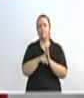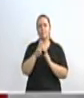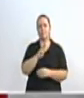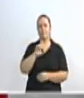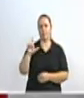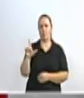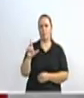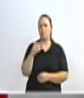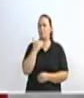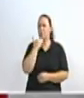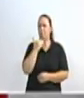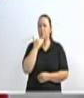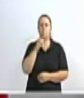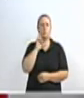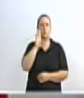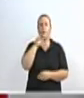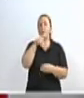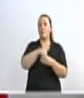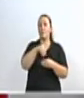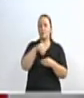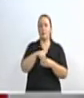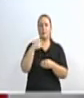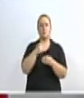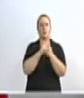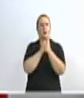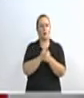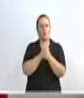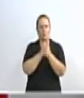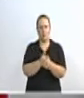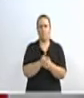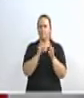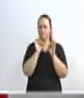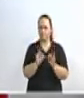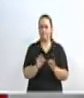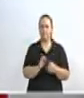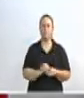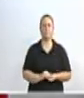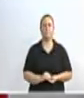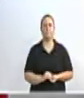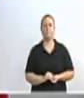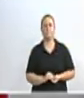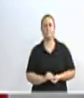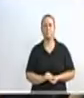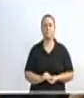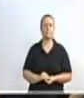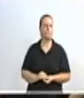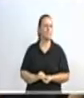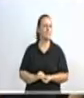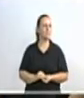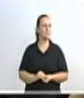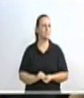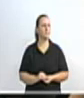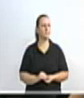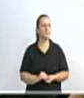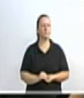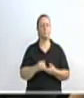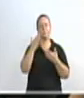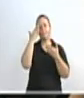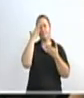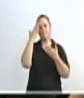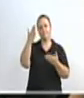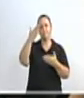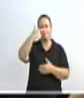tem que acompanhar e tem que participar. Obrigado. Obrigado, vereador